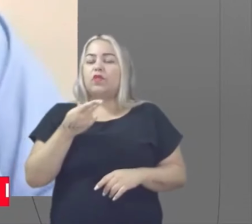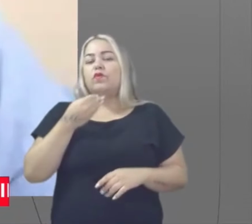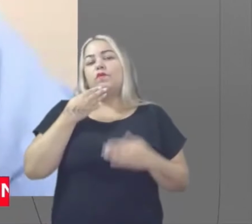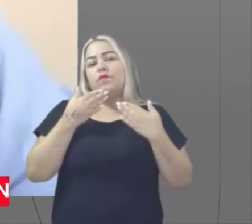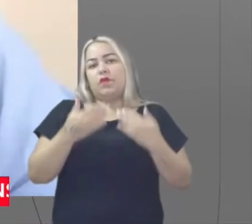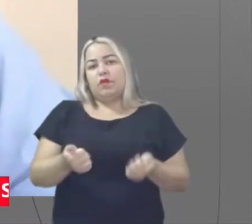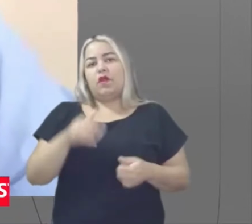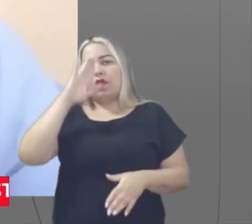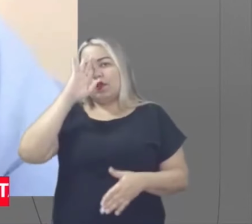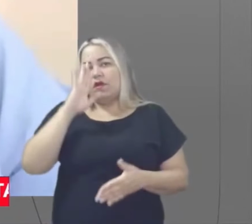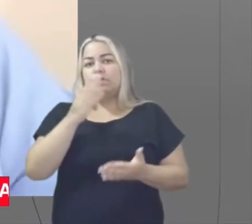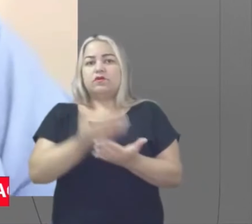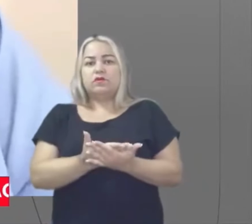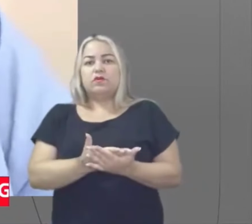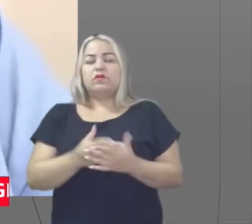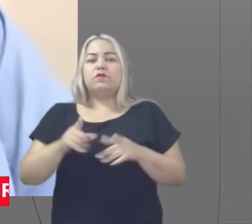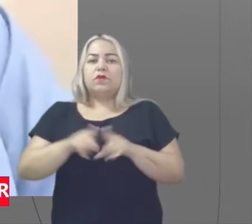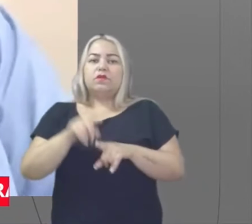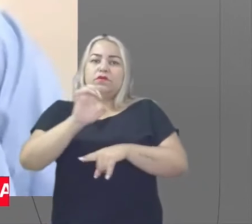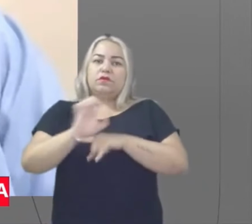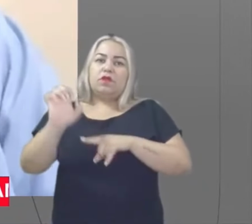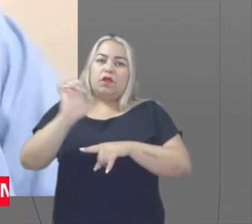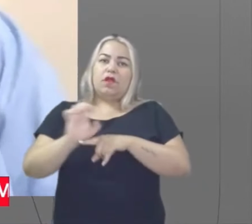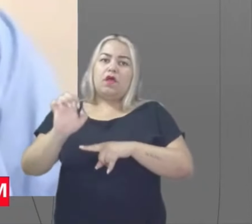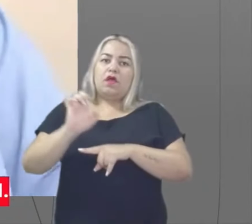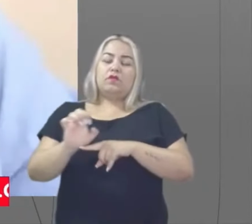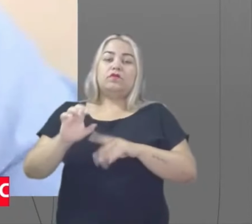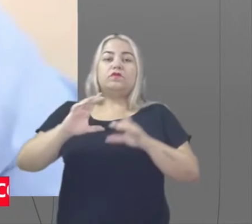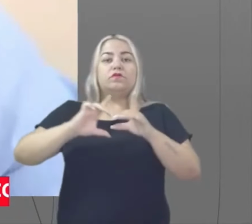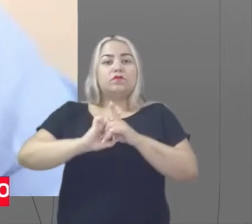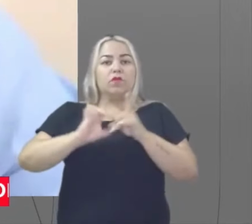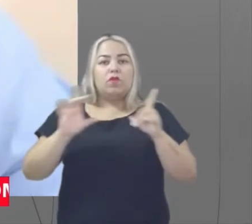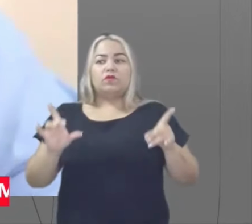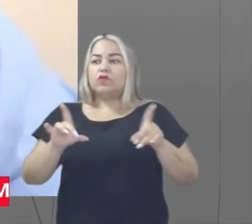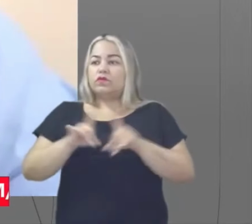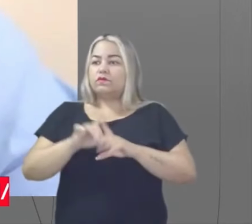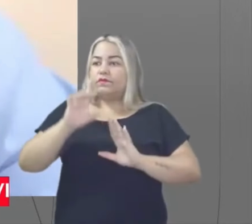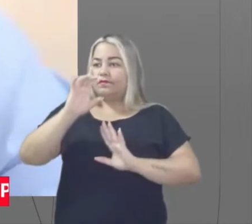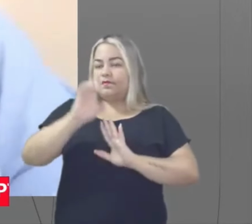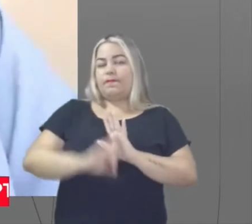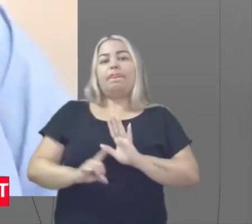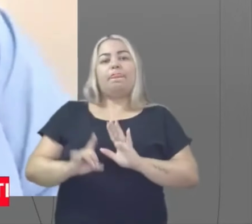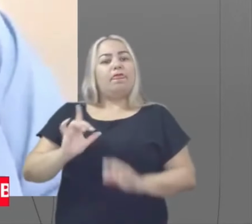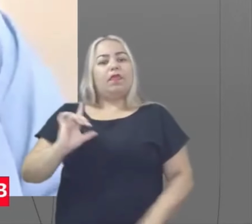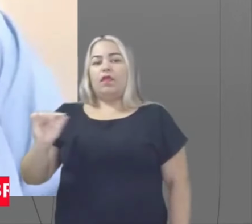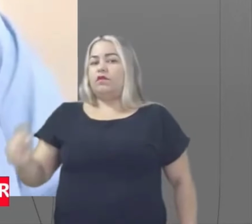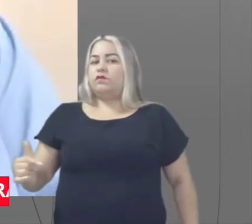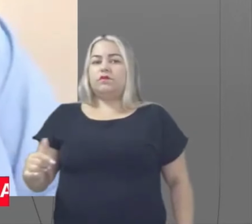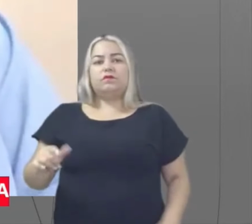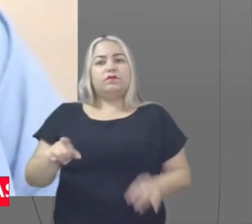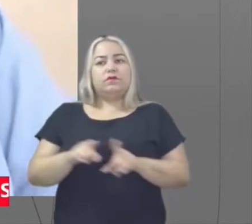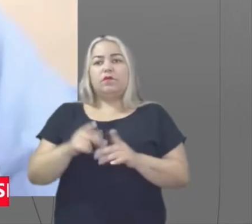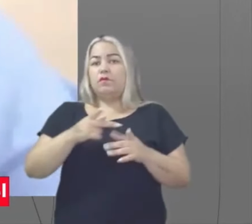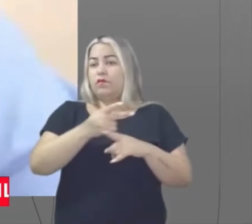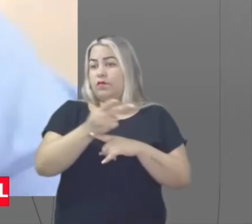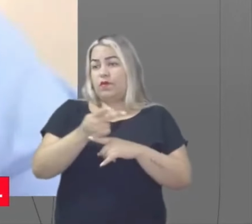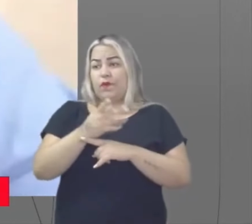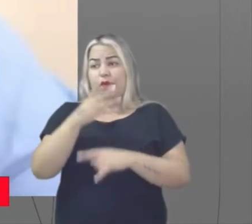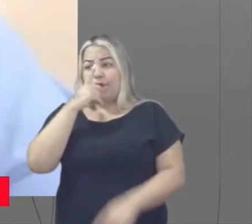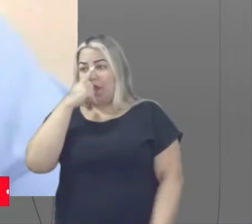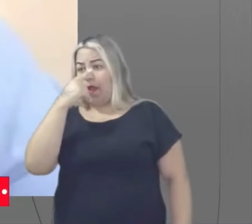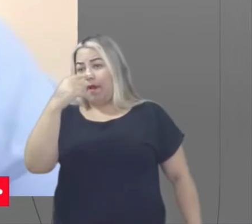porque a gente acredita no Estado democrático de direito. E no Estado democrático de direito não existe caças bruxas, mas também